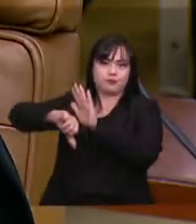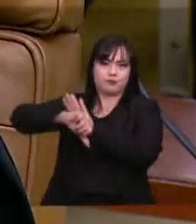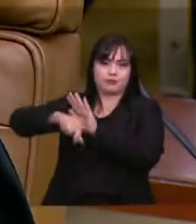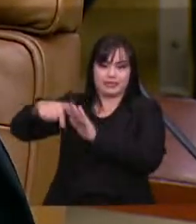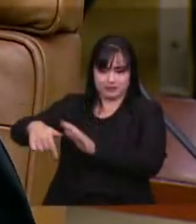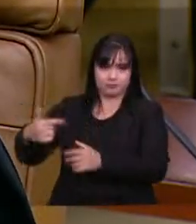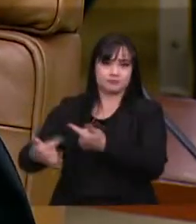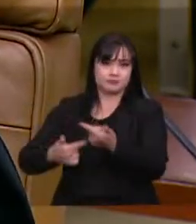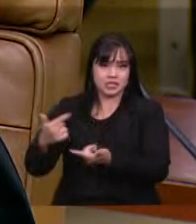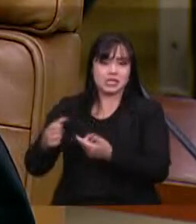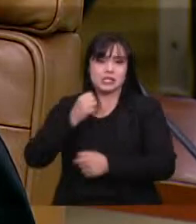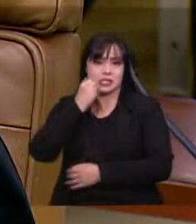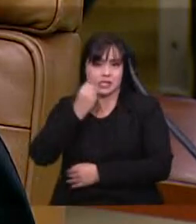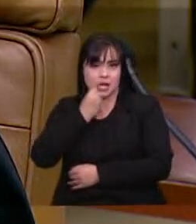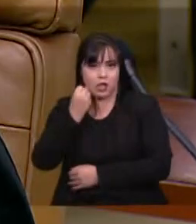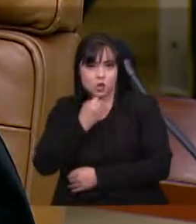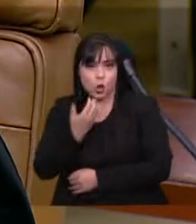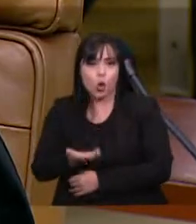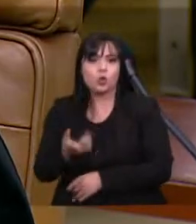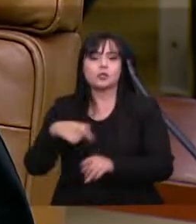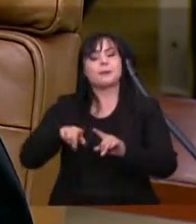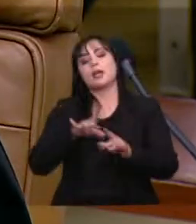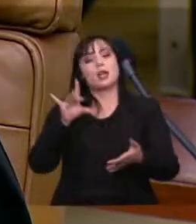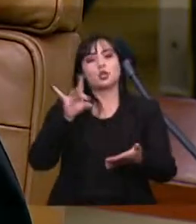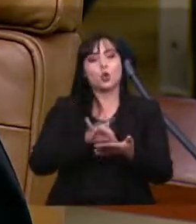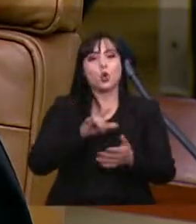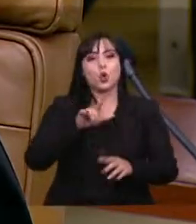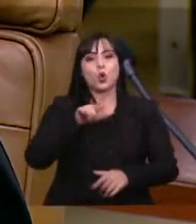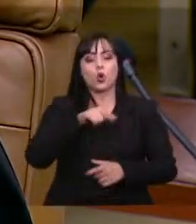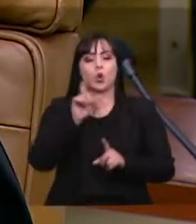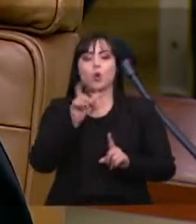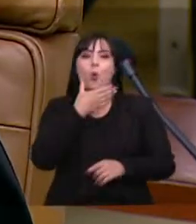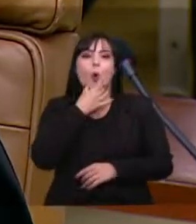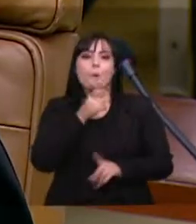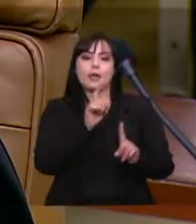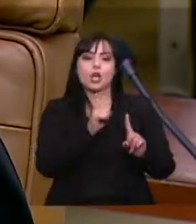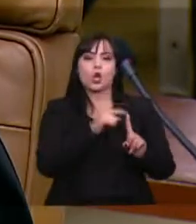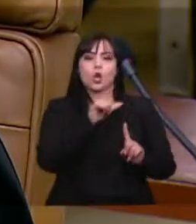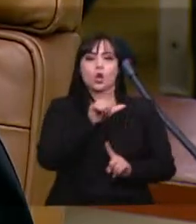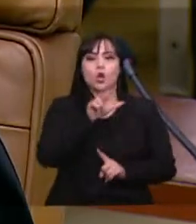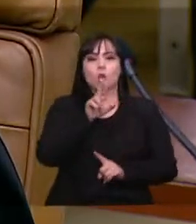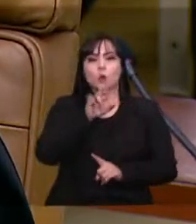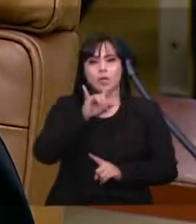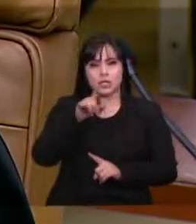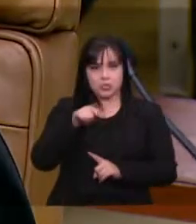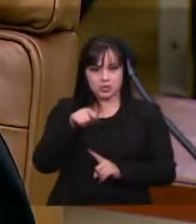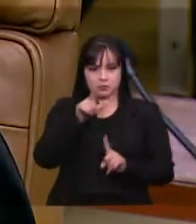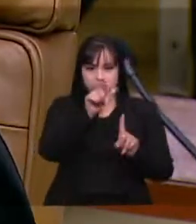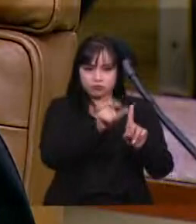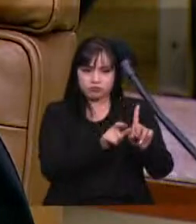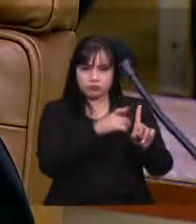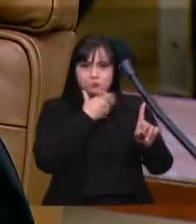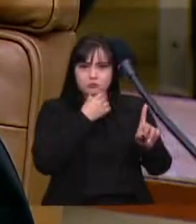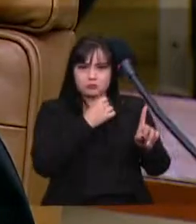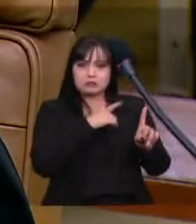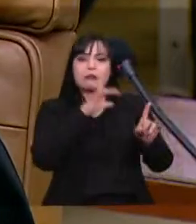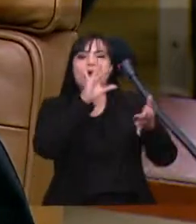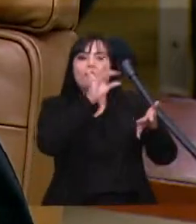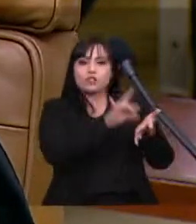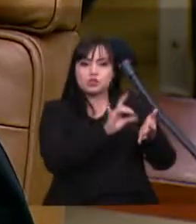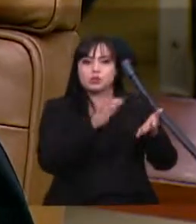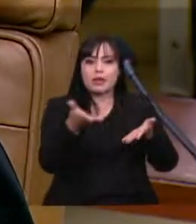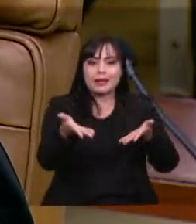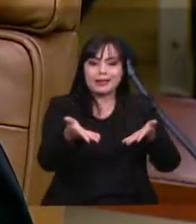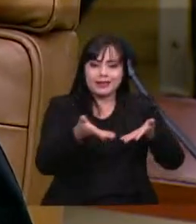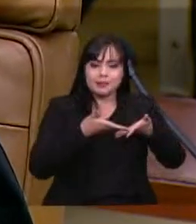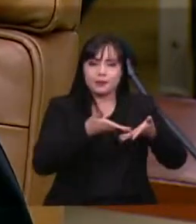então o senador da República atuou também Luiz Pereira Duarte de Amorim a quem cabia o efetivo